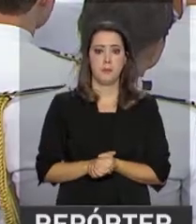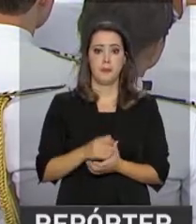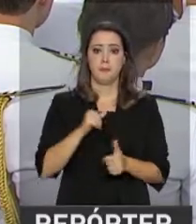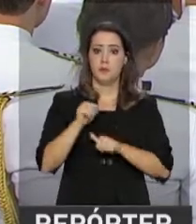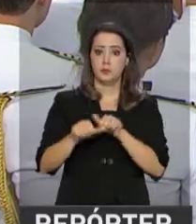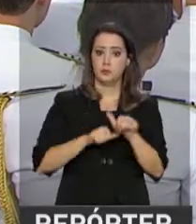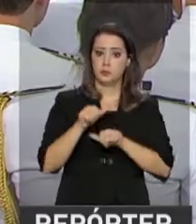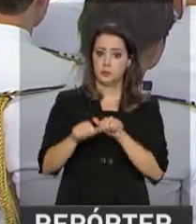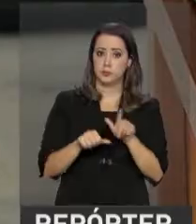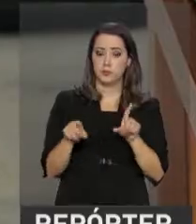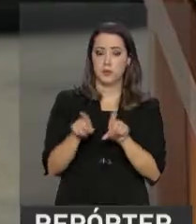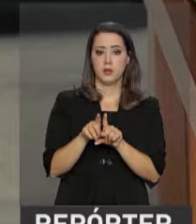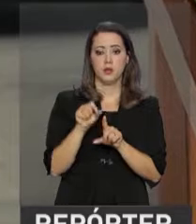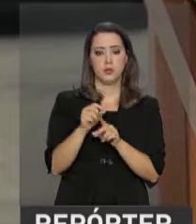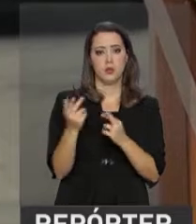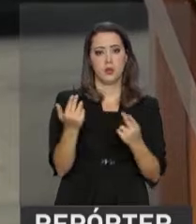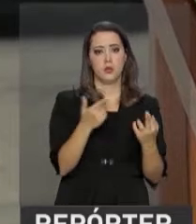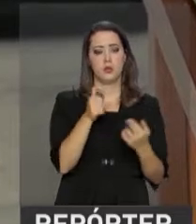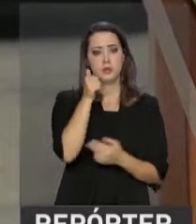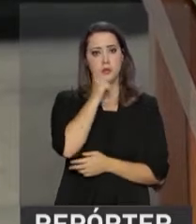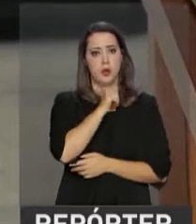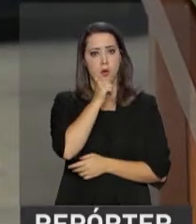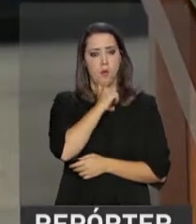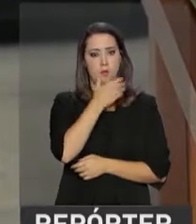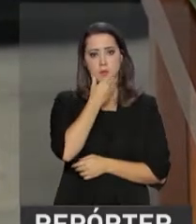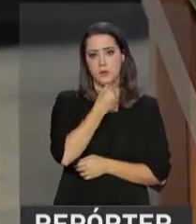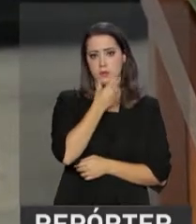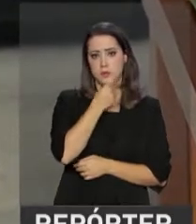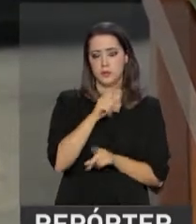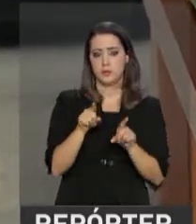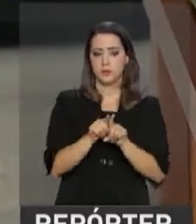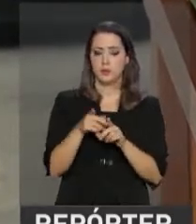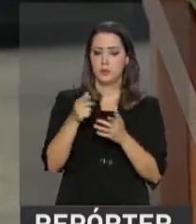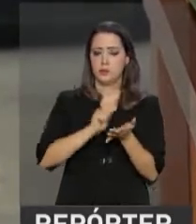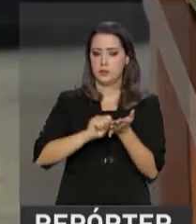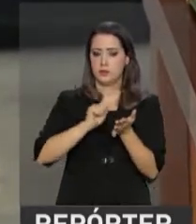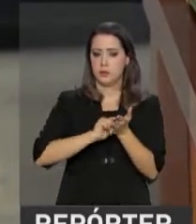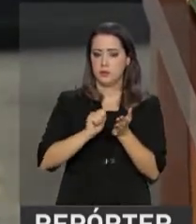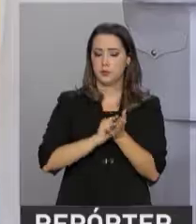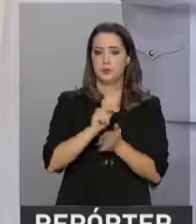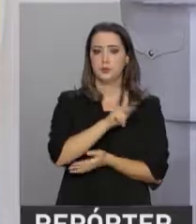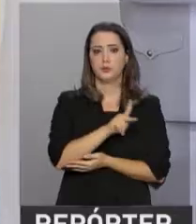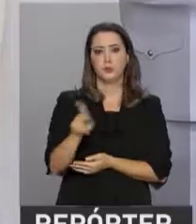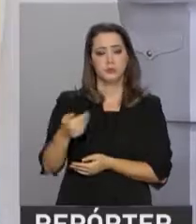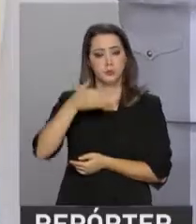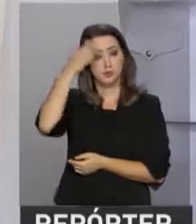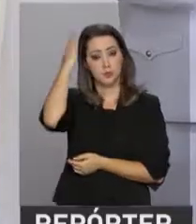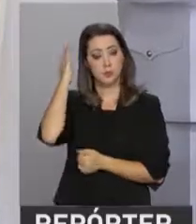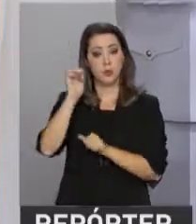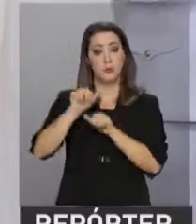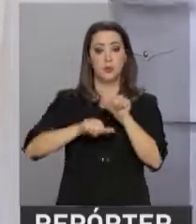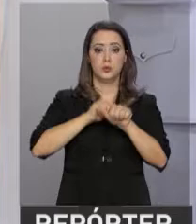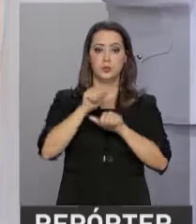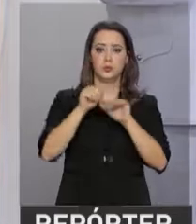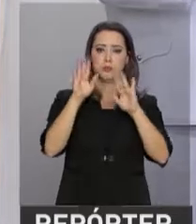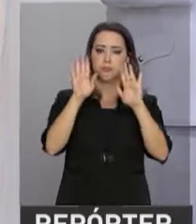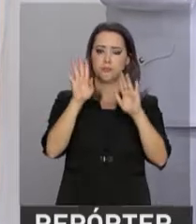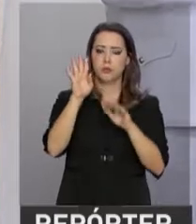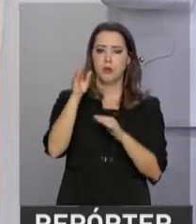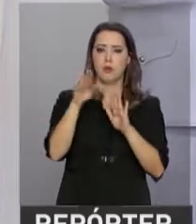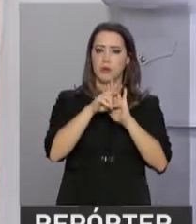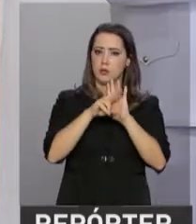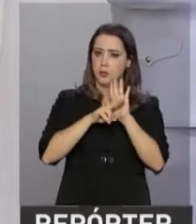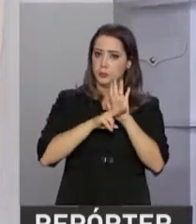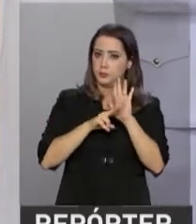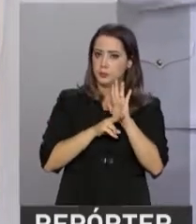homens e mulheres também nas forças armadas com esta assinatura o presidente michel temer mudou a estrutura da marinha